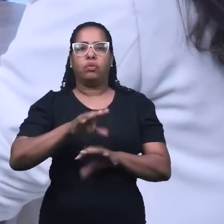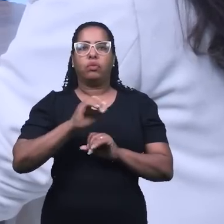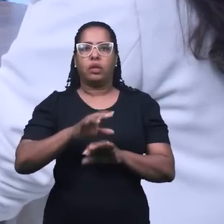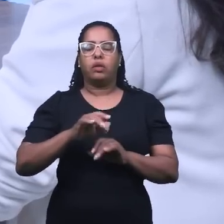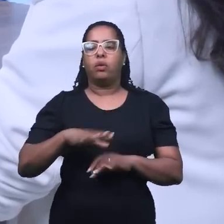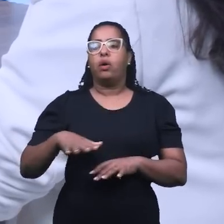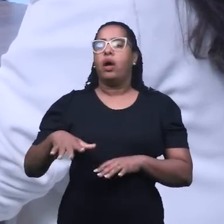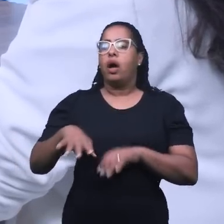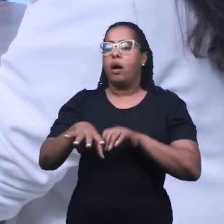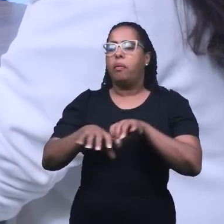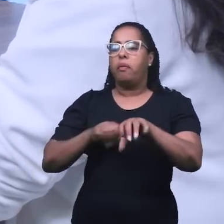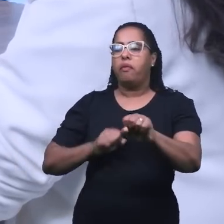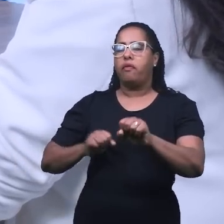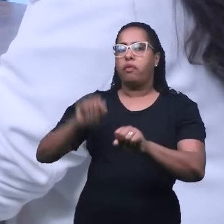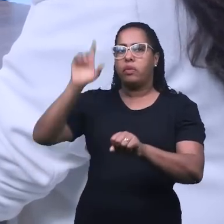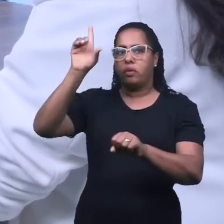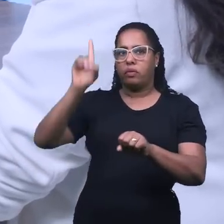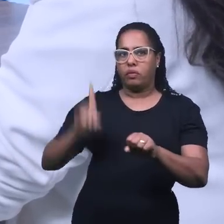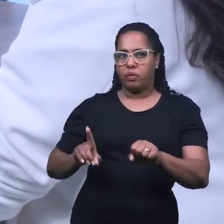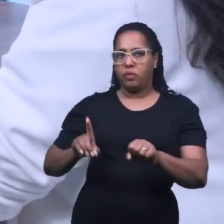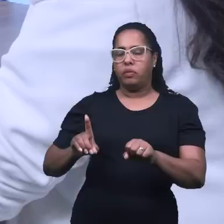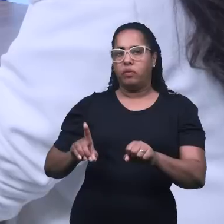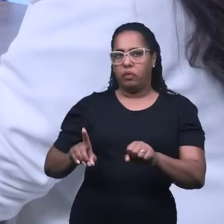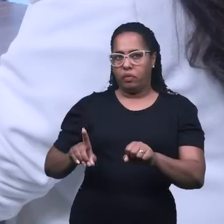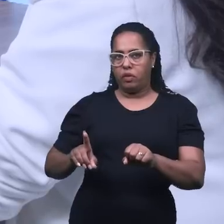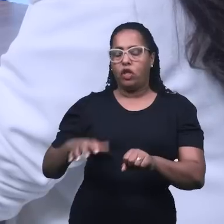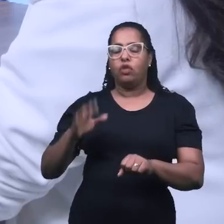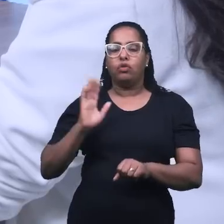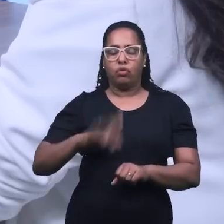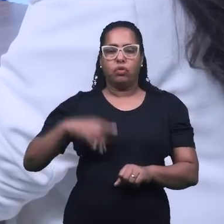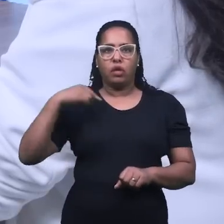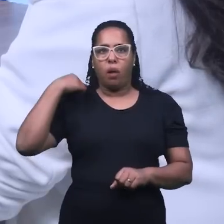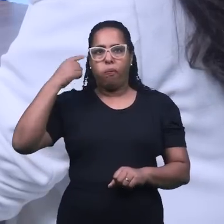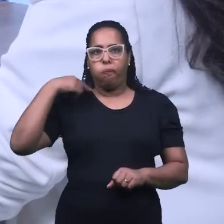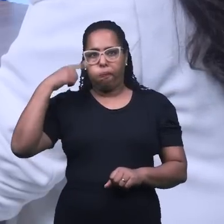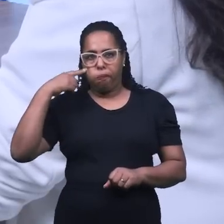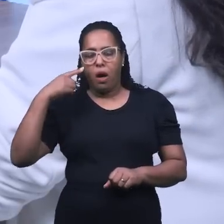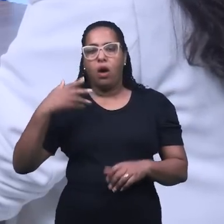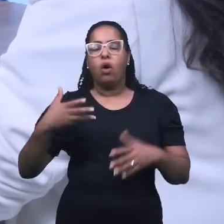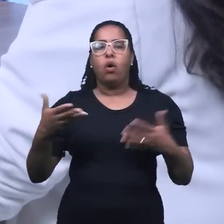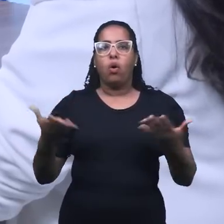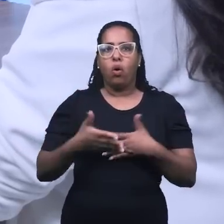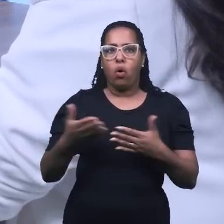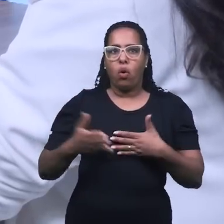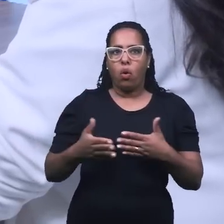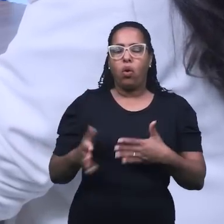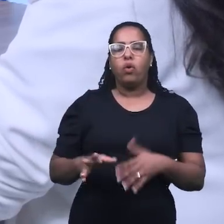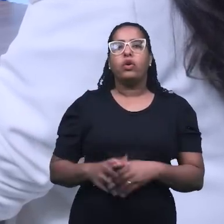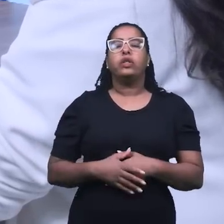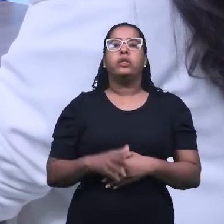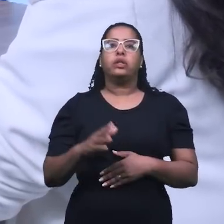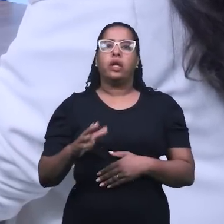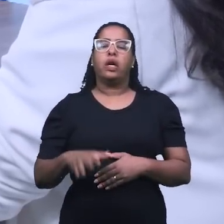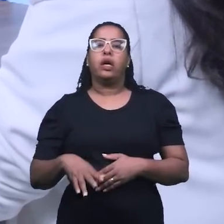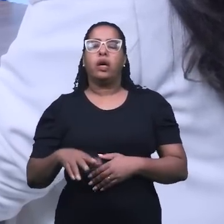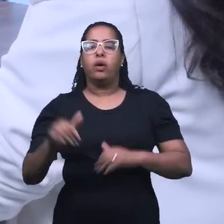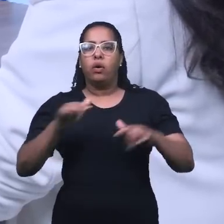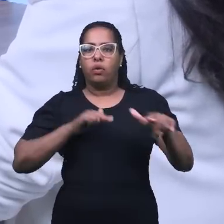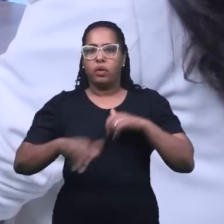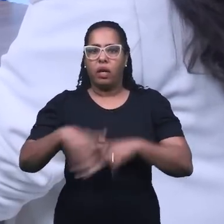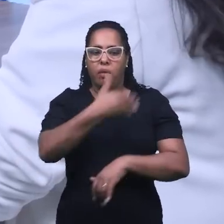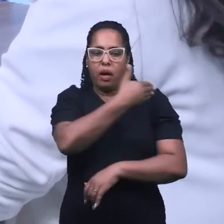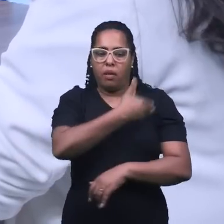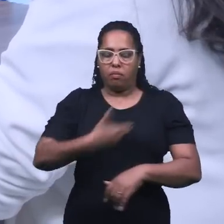área da educação. Eu sou formada em Direito, né? E eu já fui advogada e hoje eu sou servidora pública